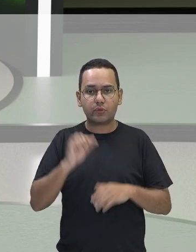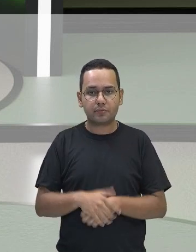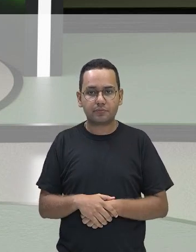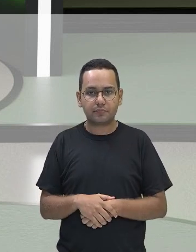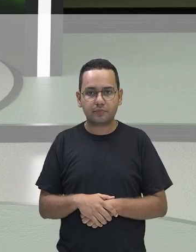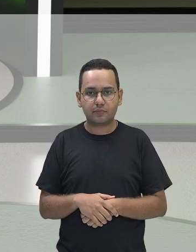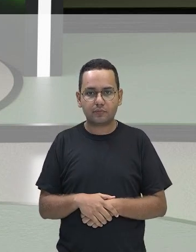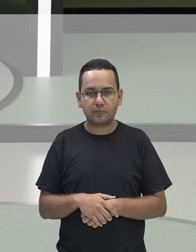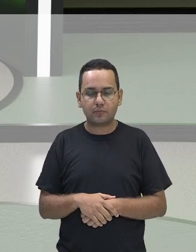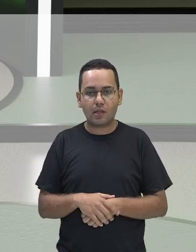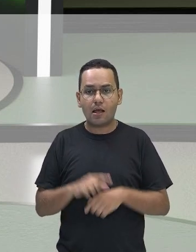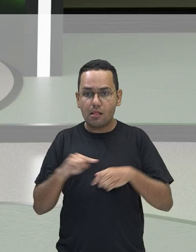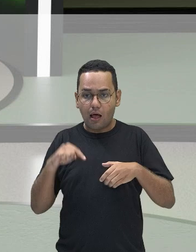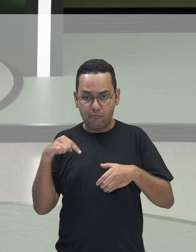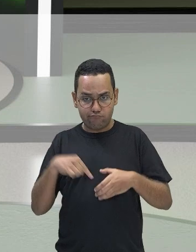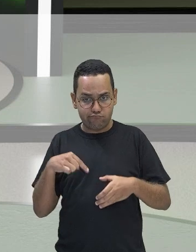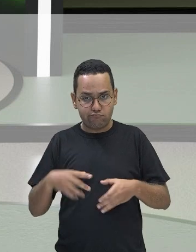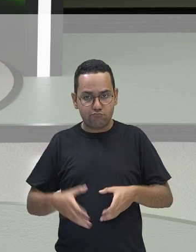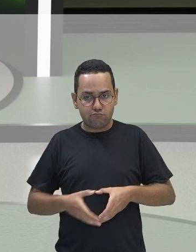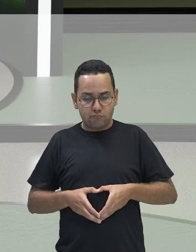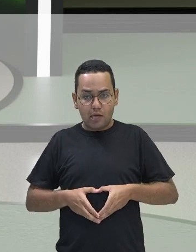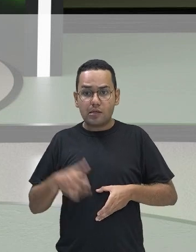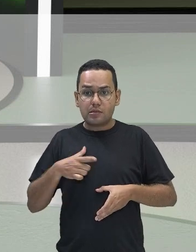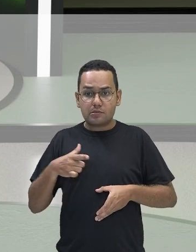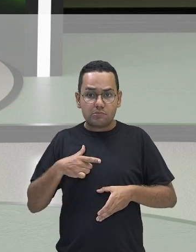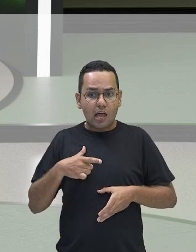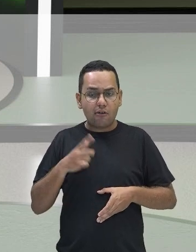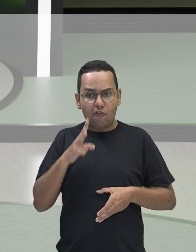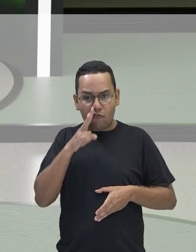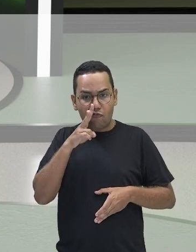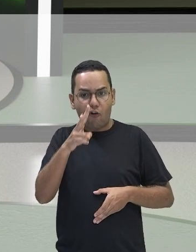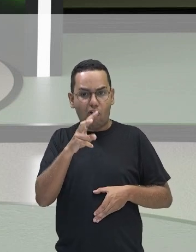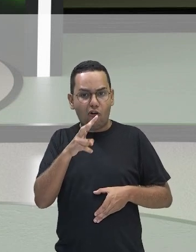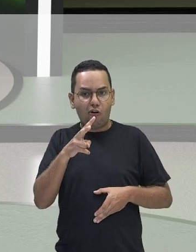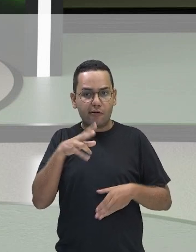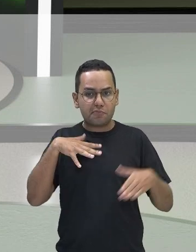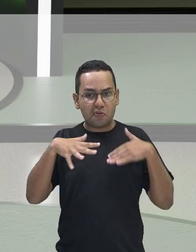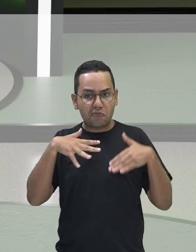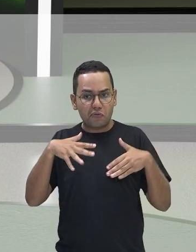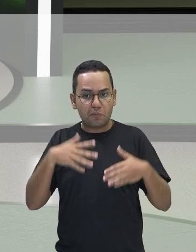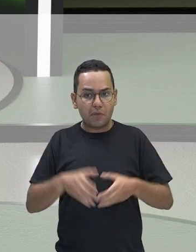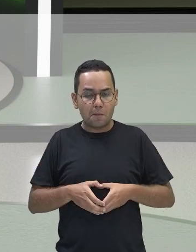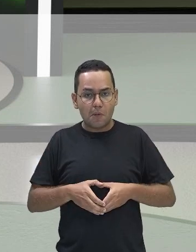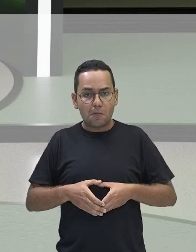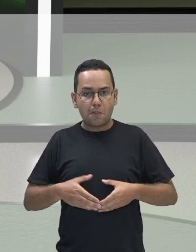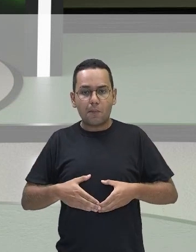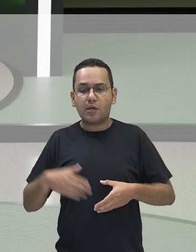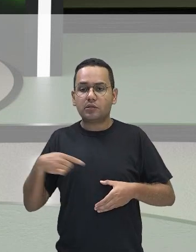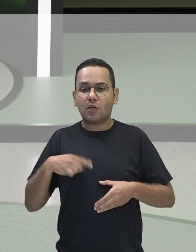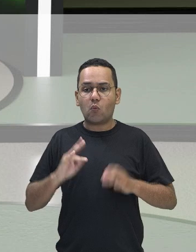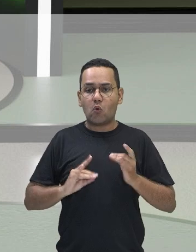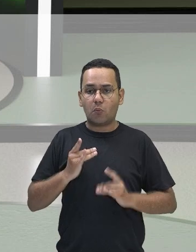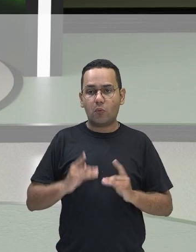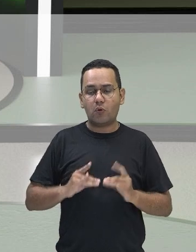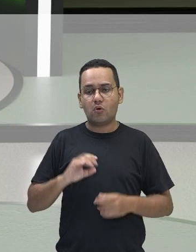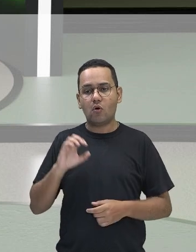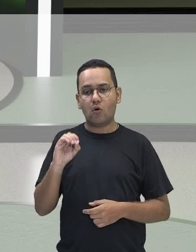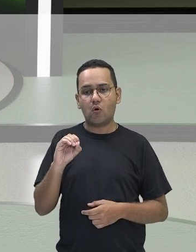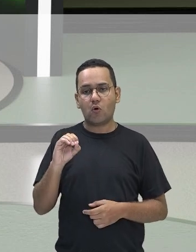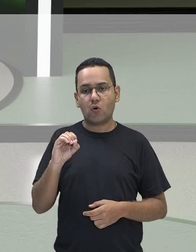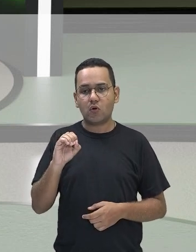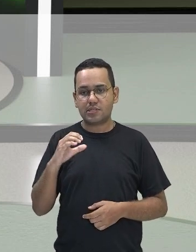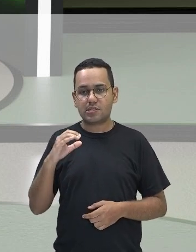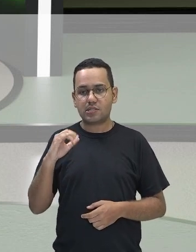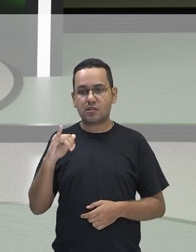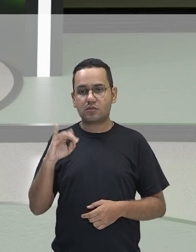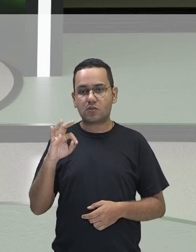realizar fortes contrações a partir de estímulos, né, do hormônio chamado de ocitocina, certo? E aí